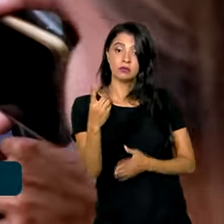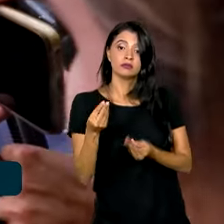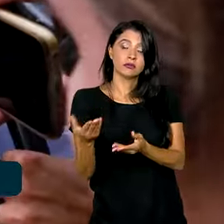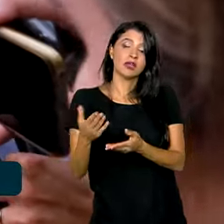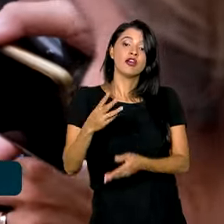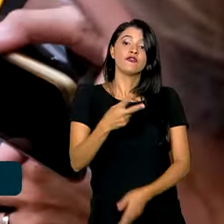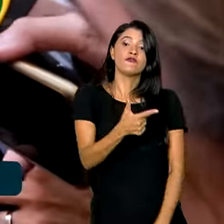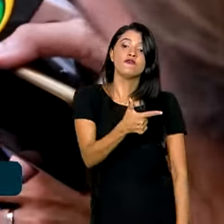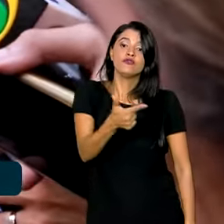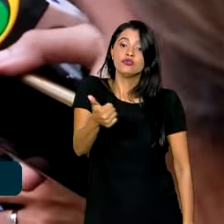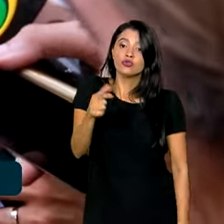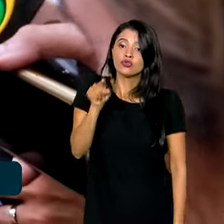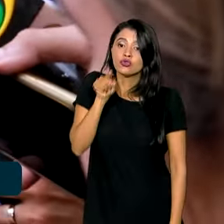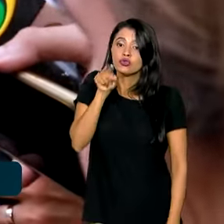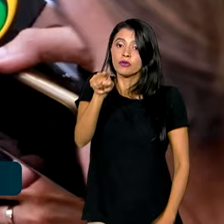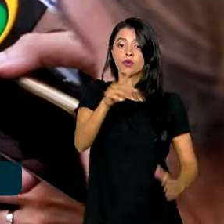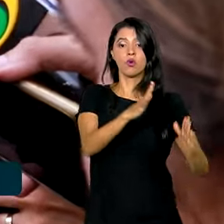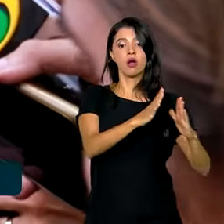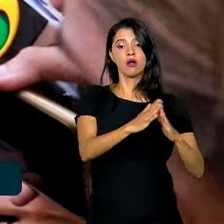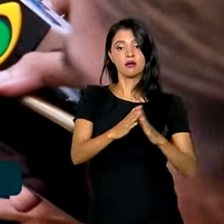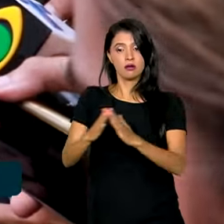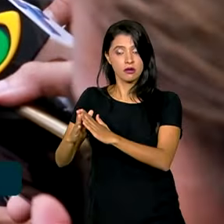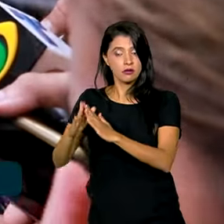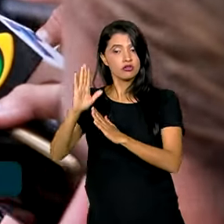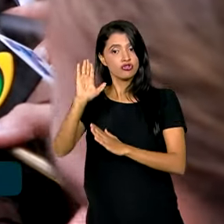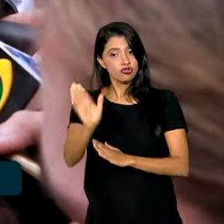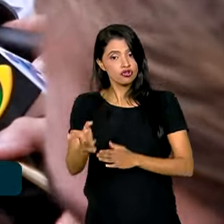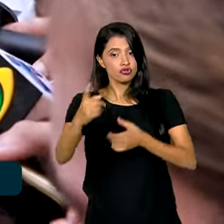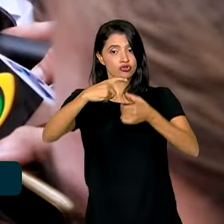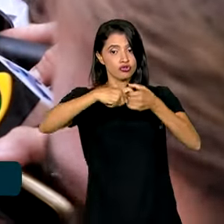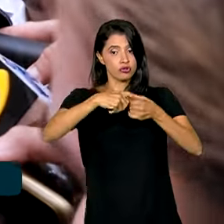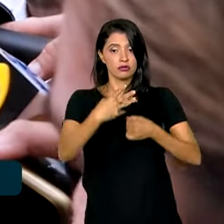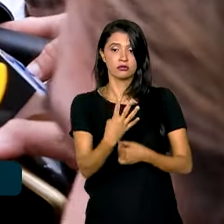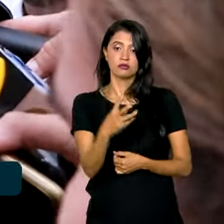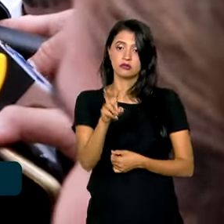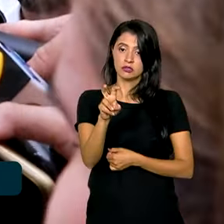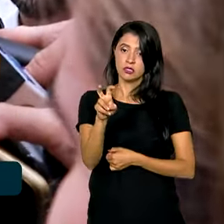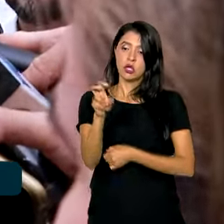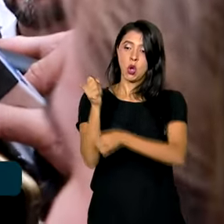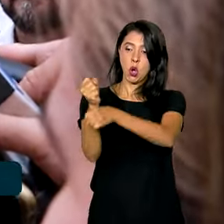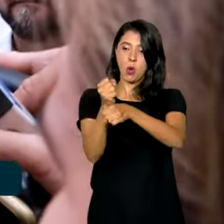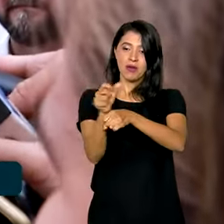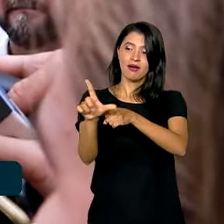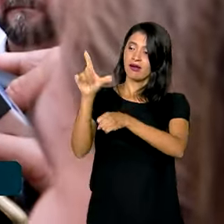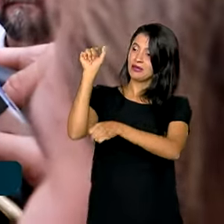21 mil unidades habitacionais. Nós já retomamos 35 mil obras que estavam